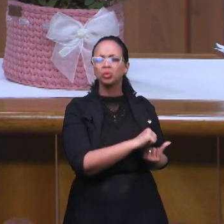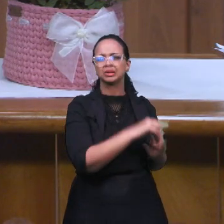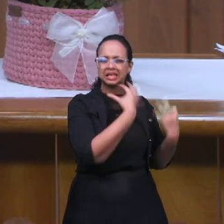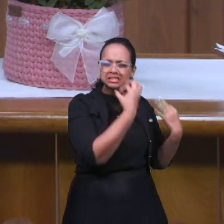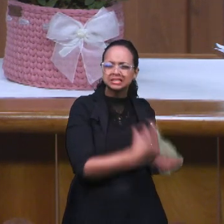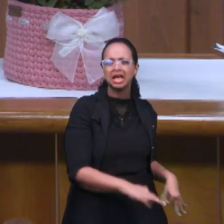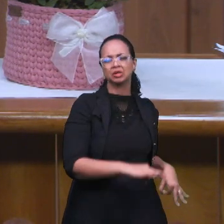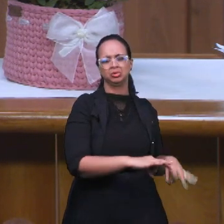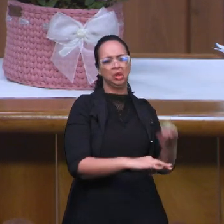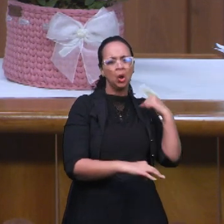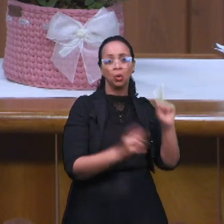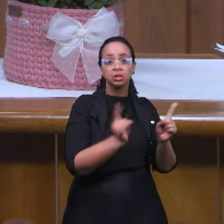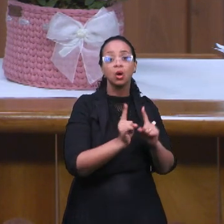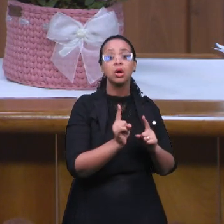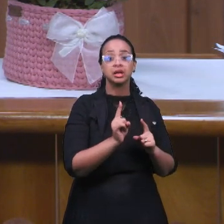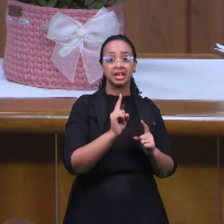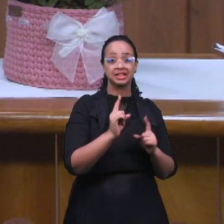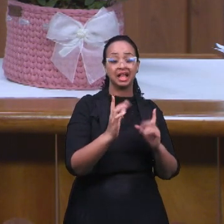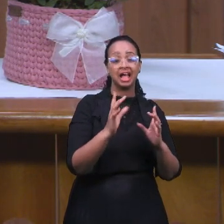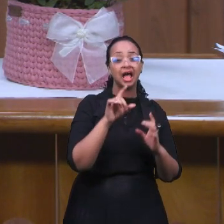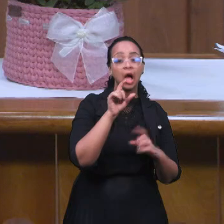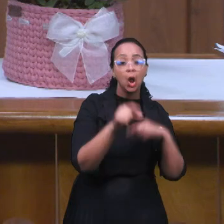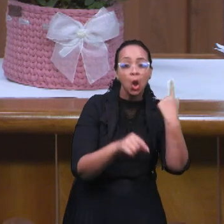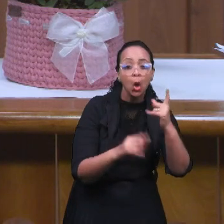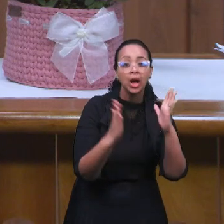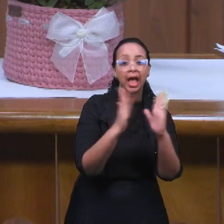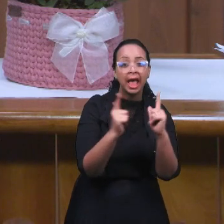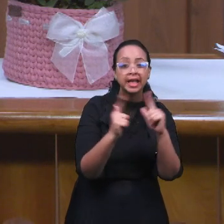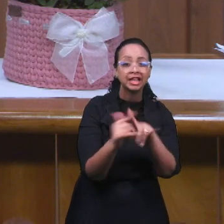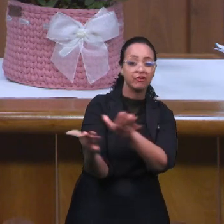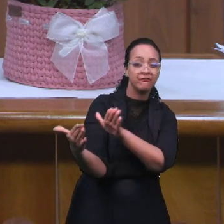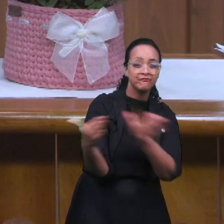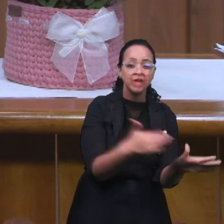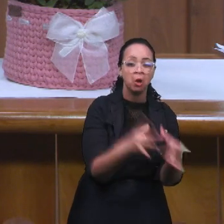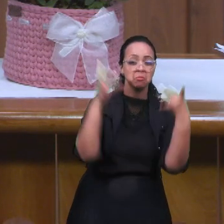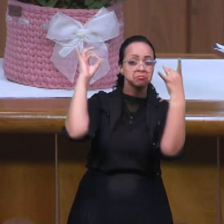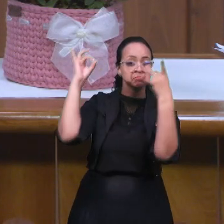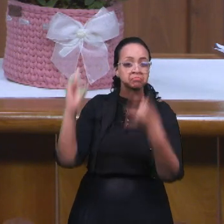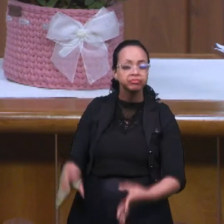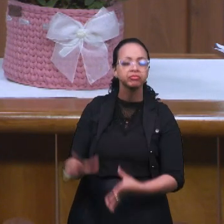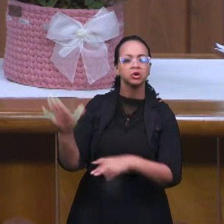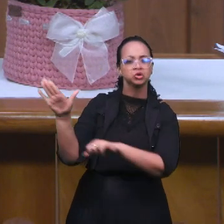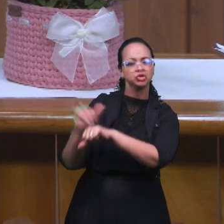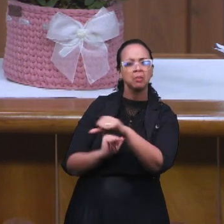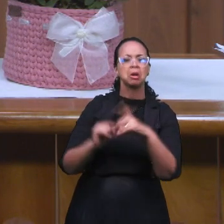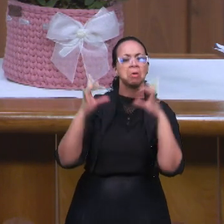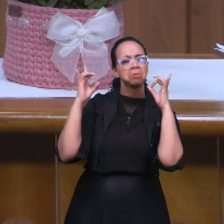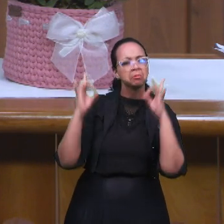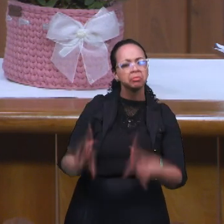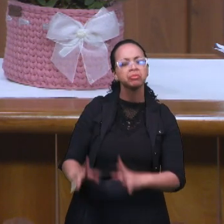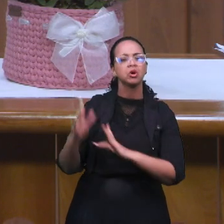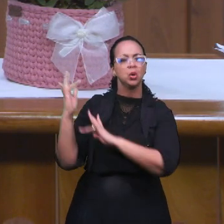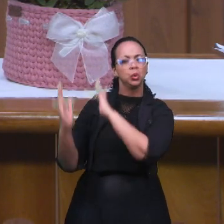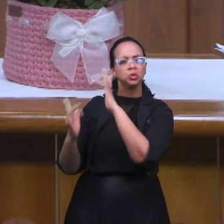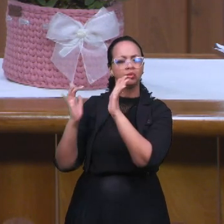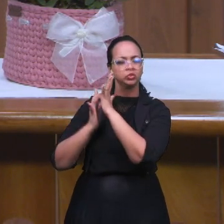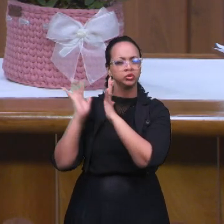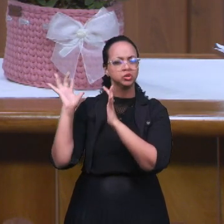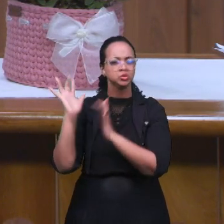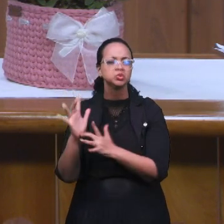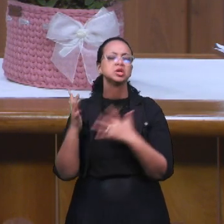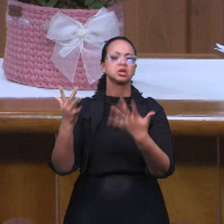nenhuma. Quem está louco é a igreja que abandona o chamado, que abandona o noivo e quer